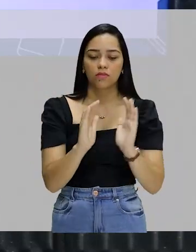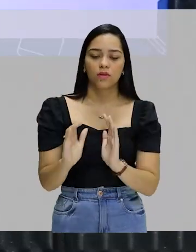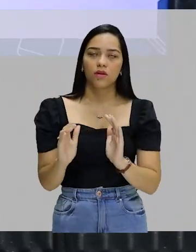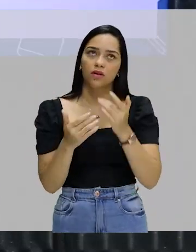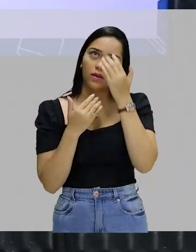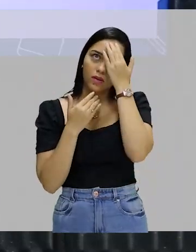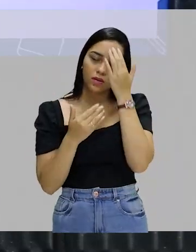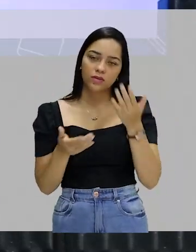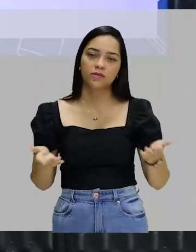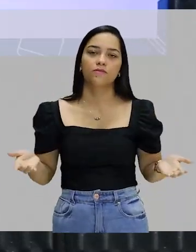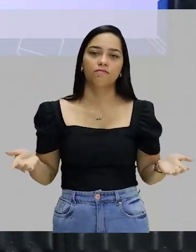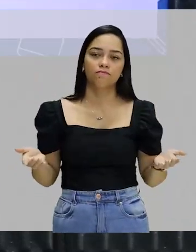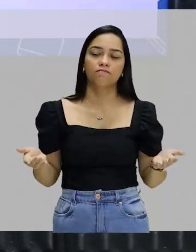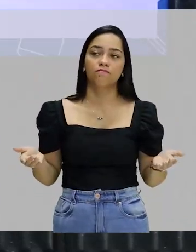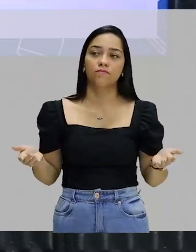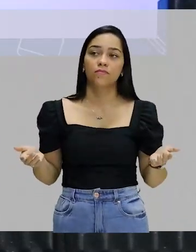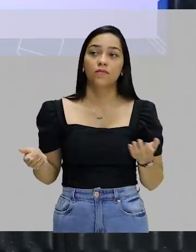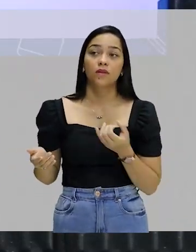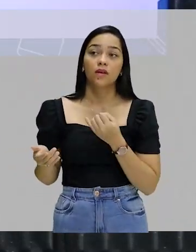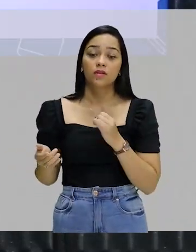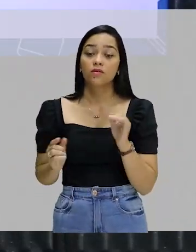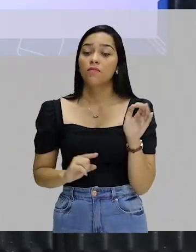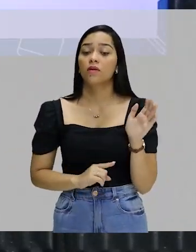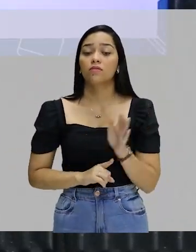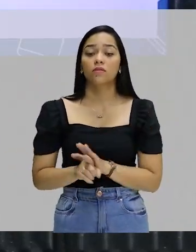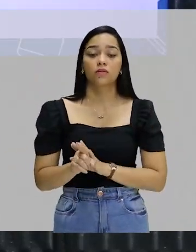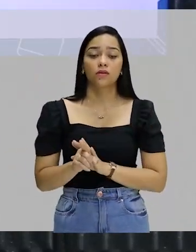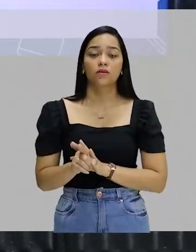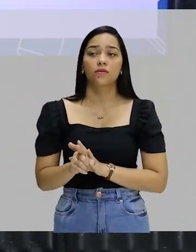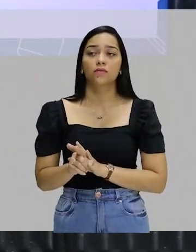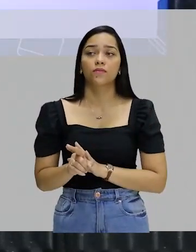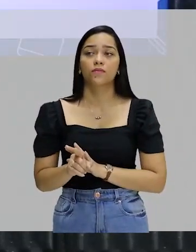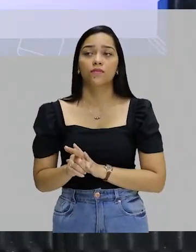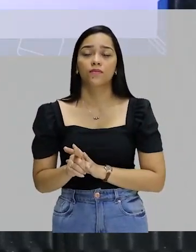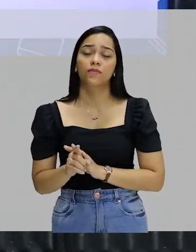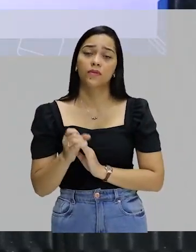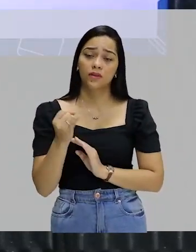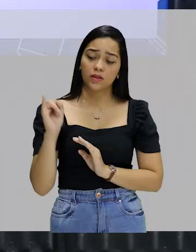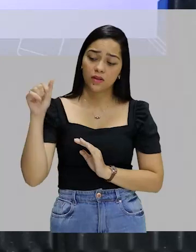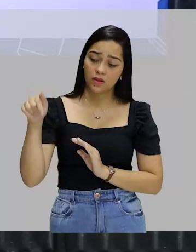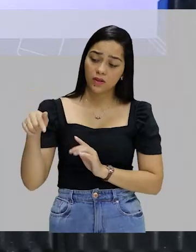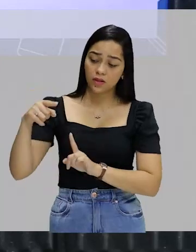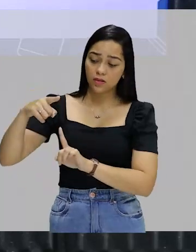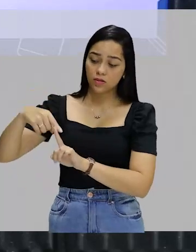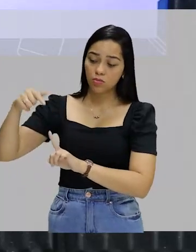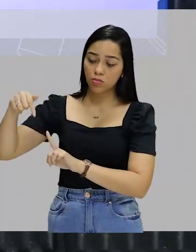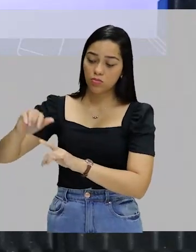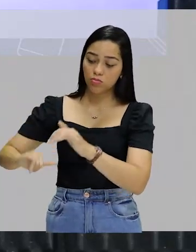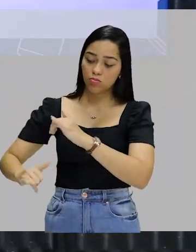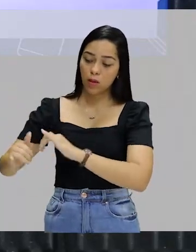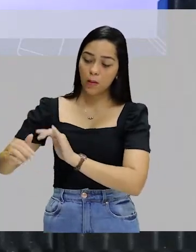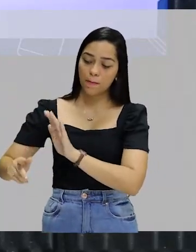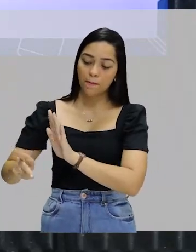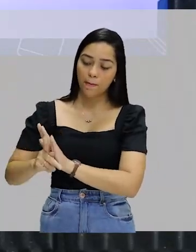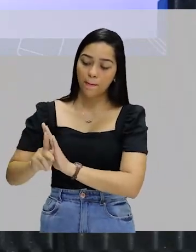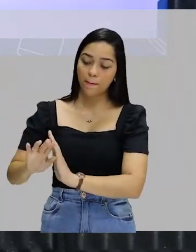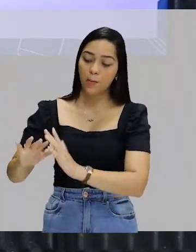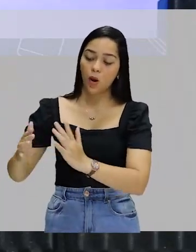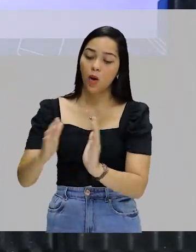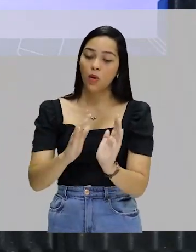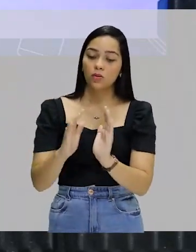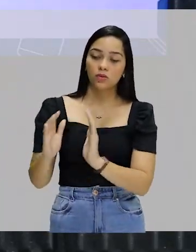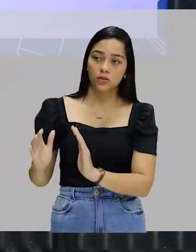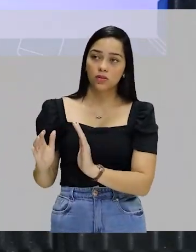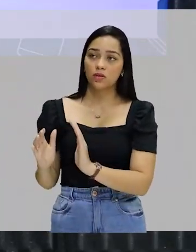a Deus. Se na questão for perguntado se aquele elemento, né, ele pertence a qual